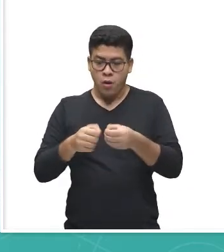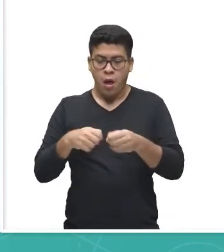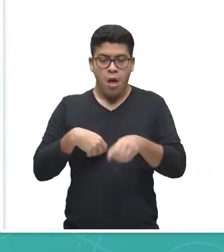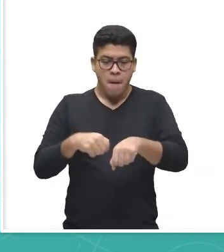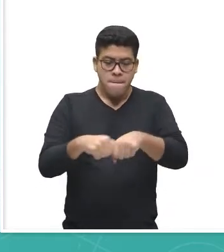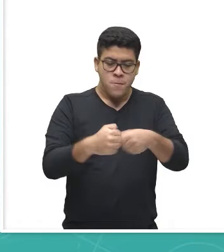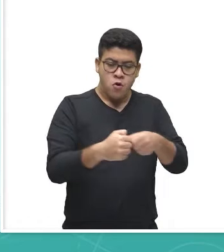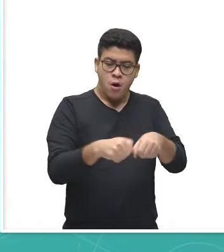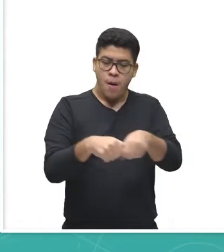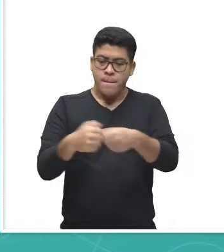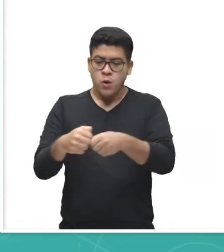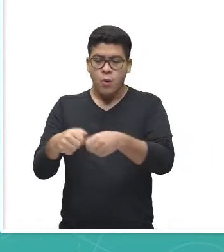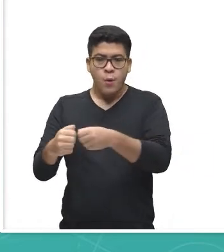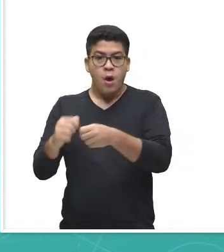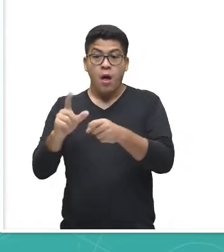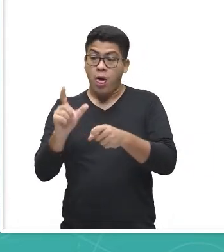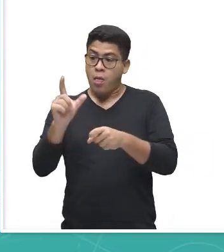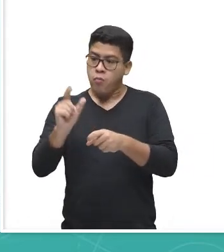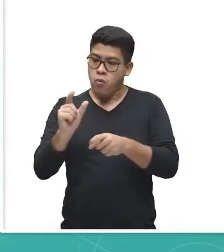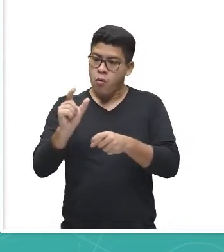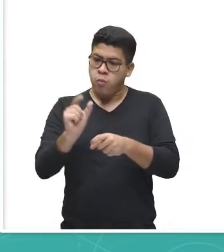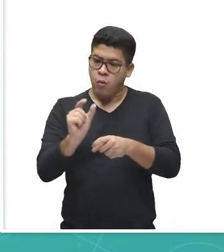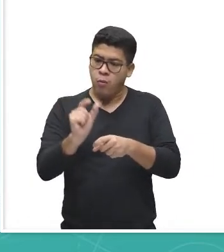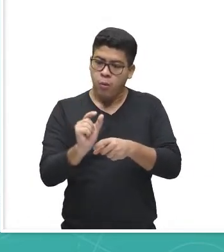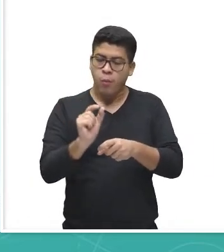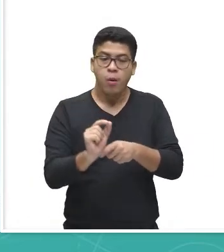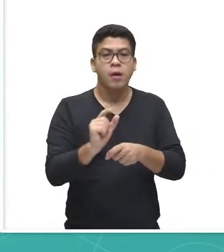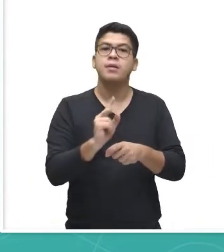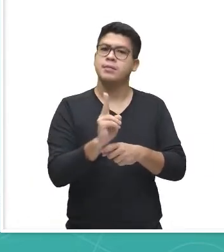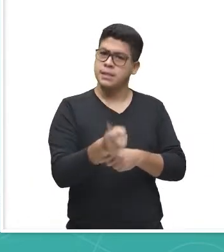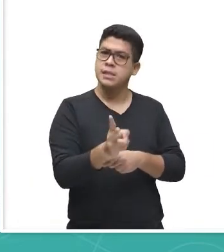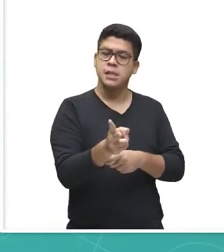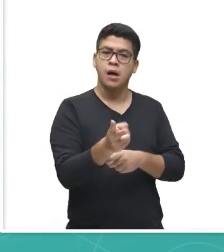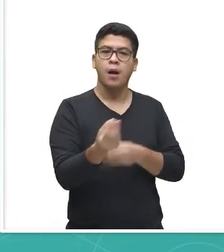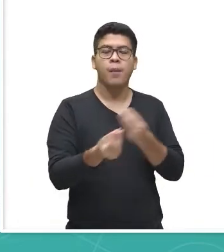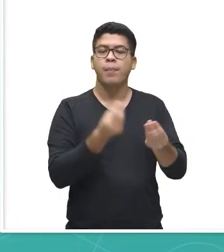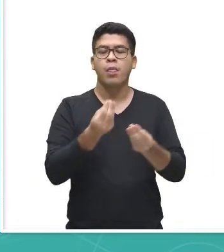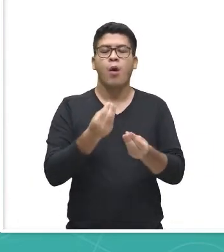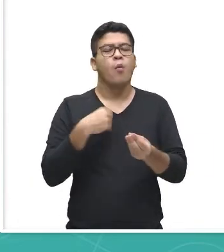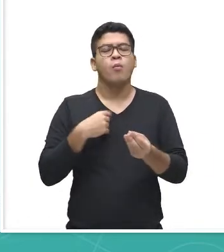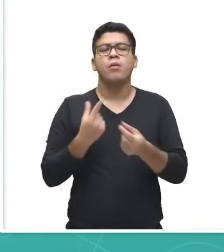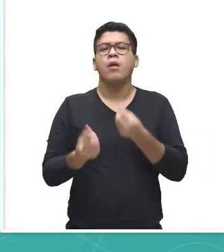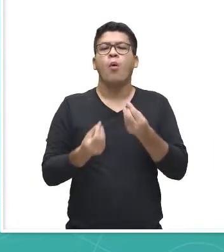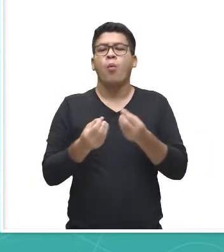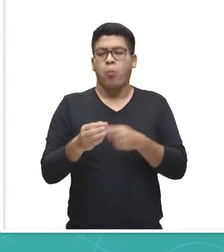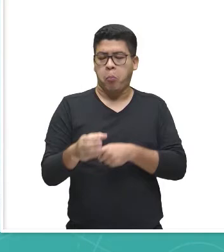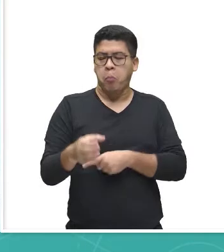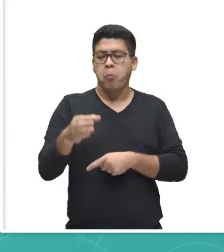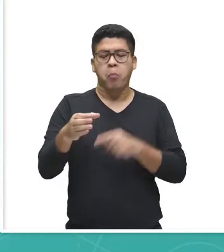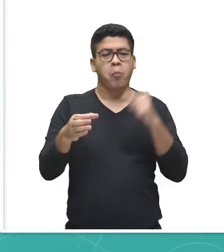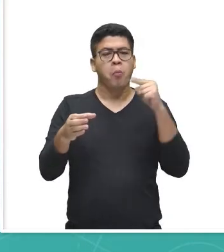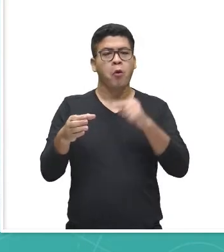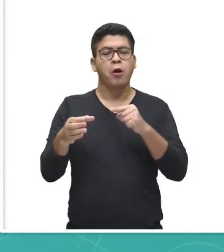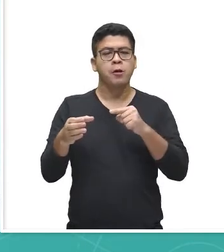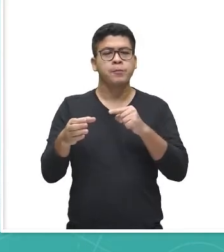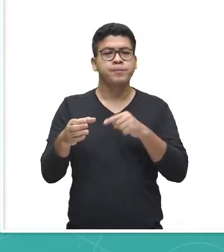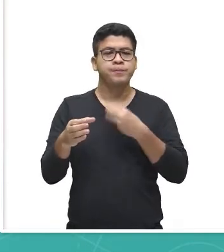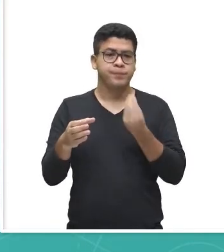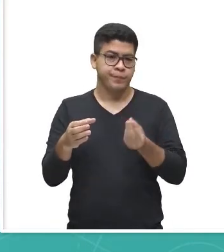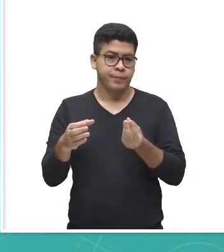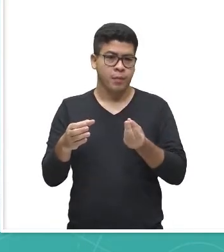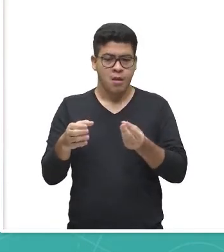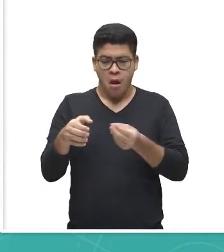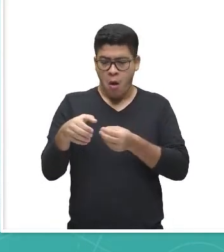é a propriedade da divisibilidade. Quando você tem ali um objeto, né, e você acidentalmente deixa